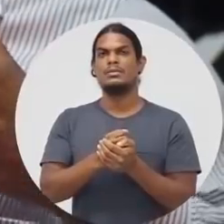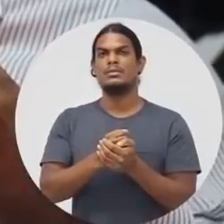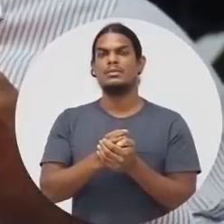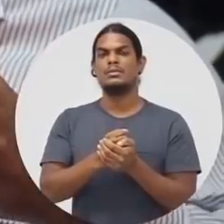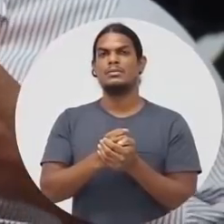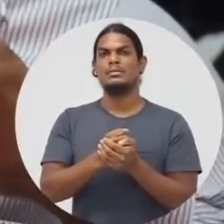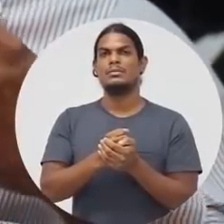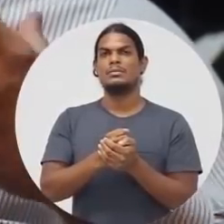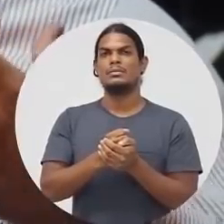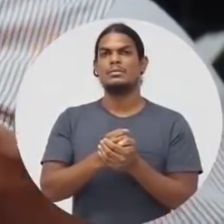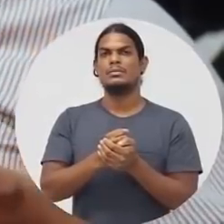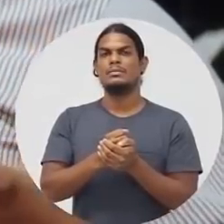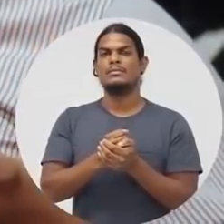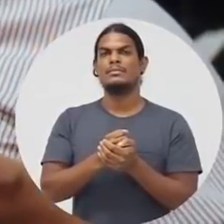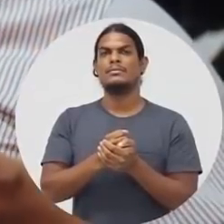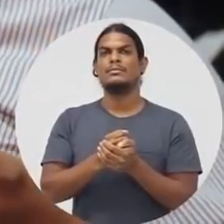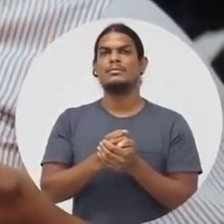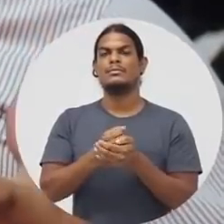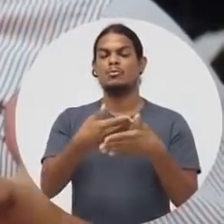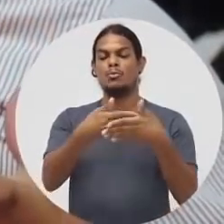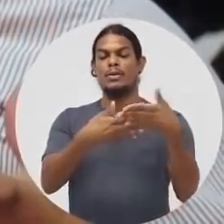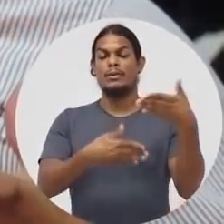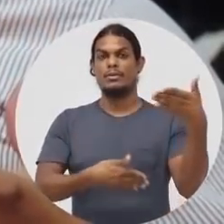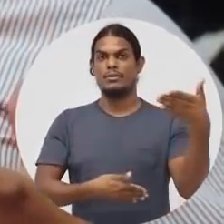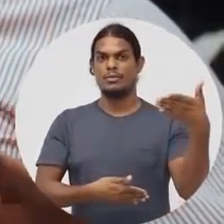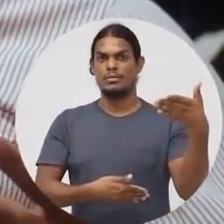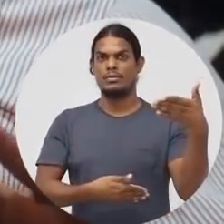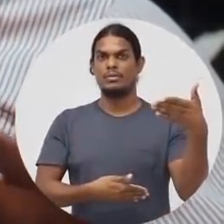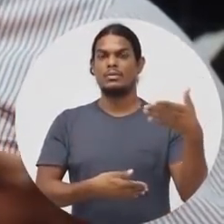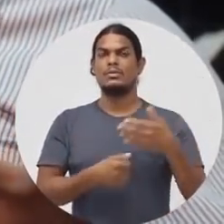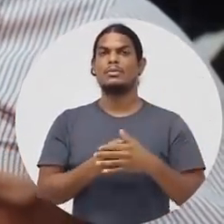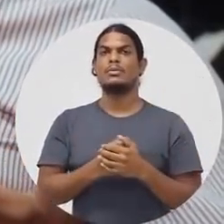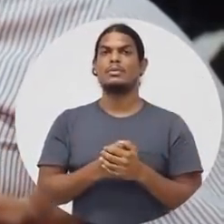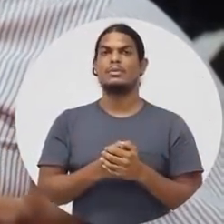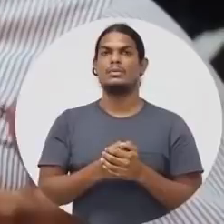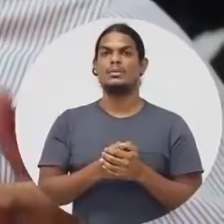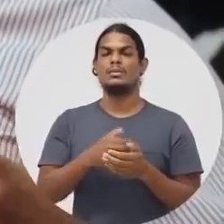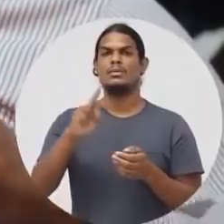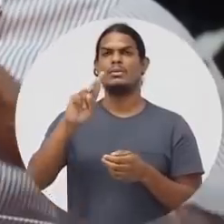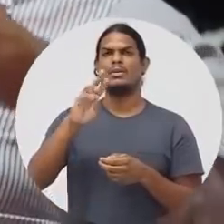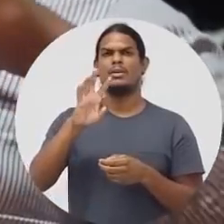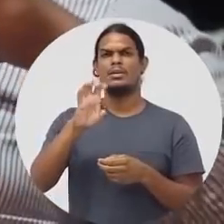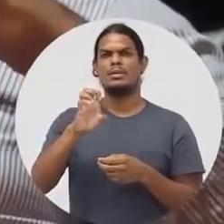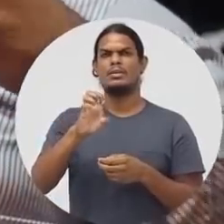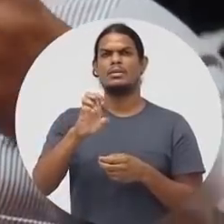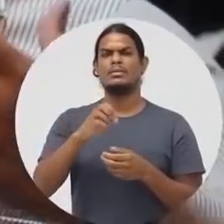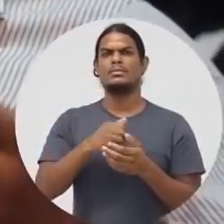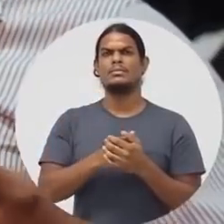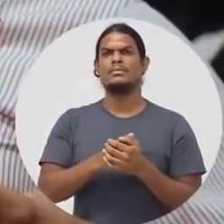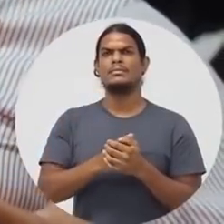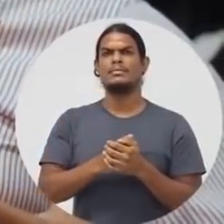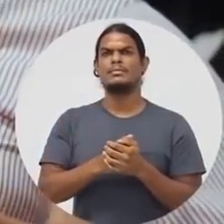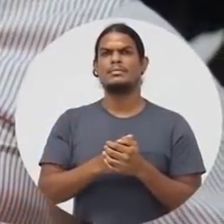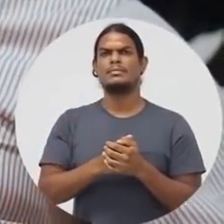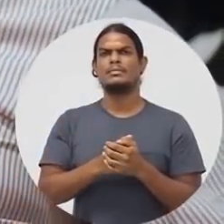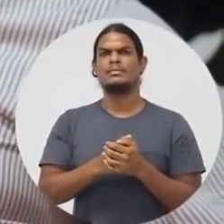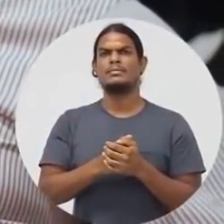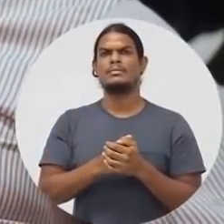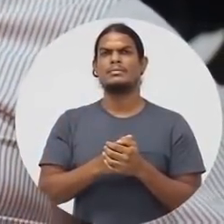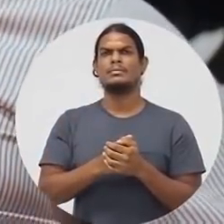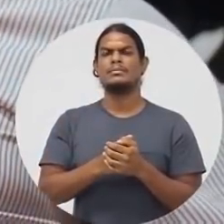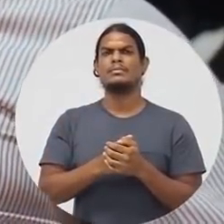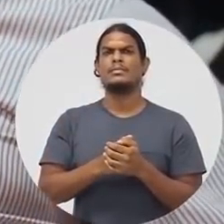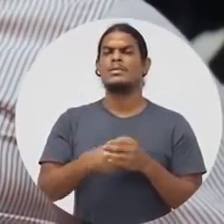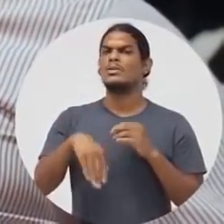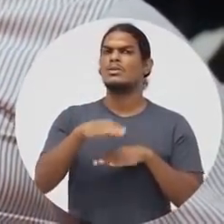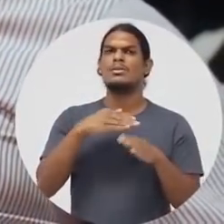oficial de exportação, ou seja, uma fatura, tá? E o RE é o registro de exportação. Com todo o conjunto desse documento,